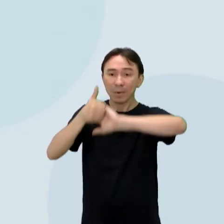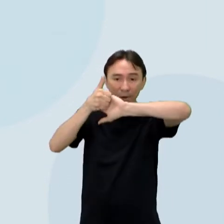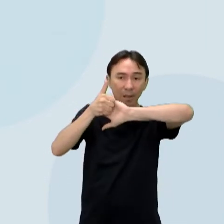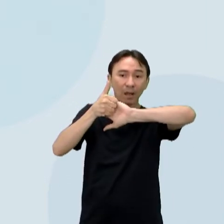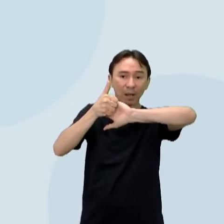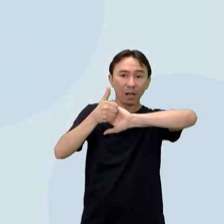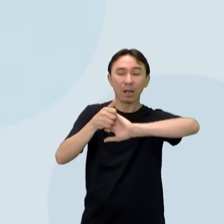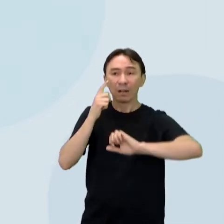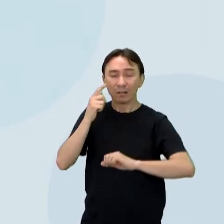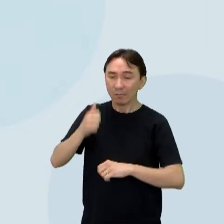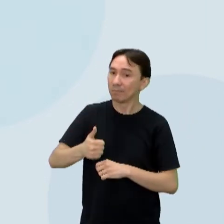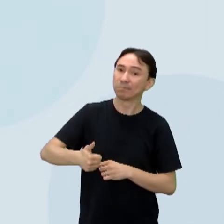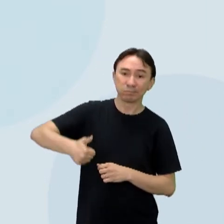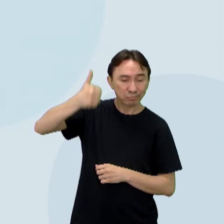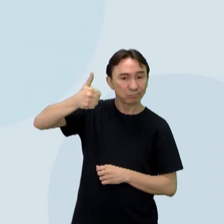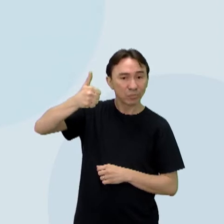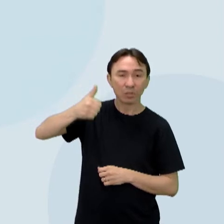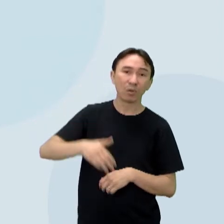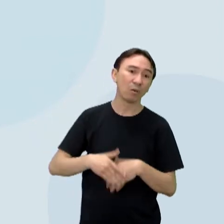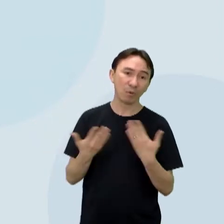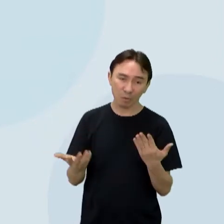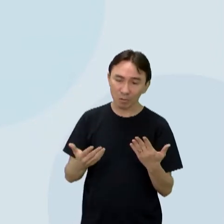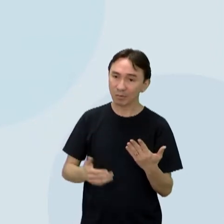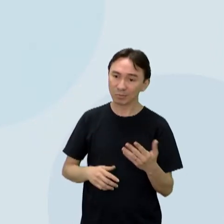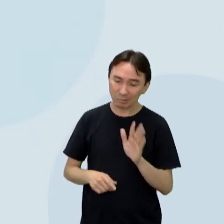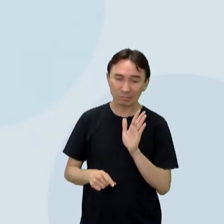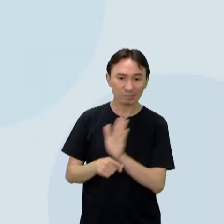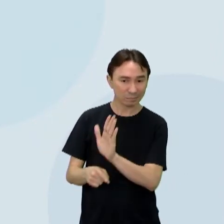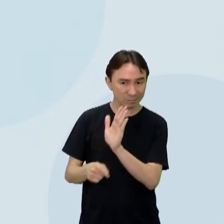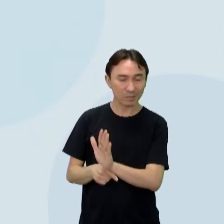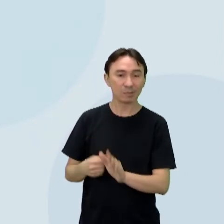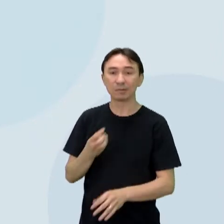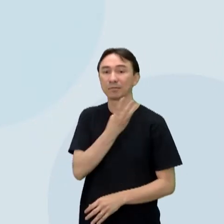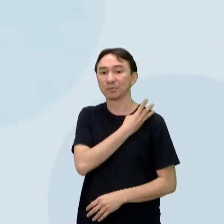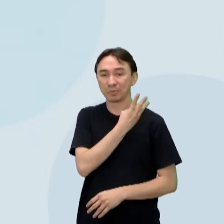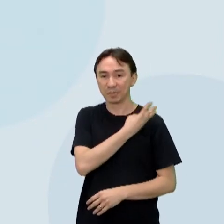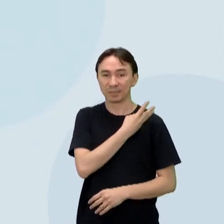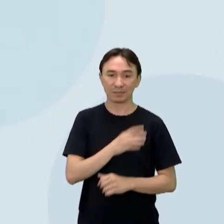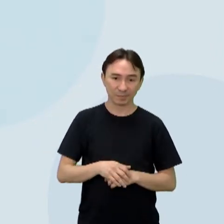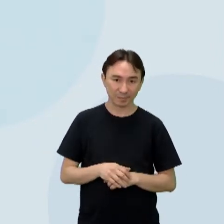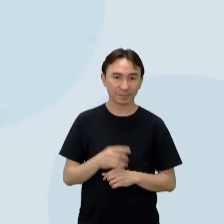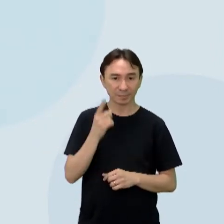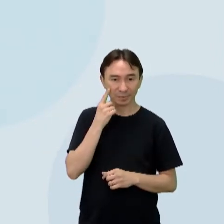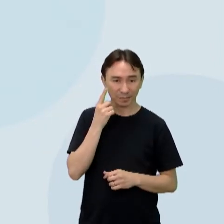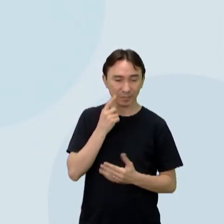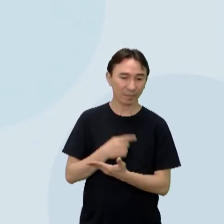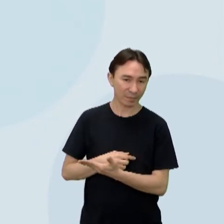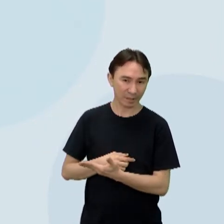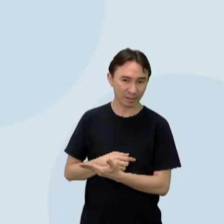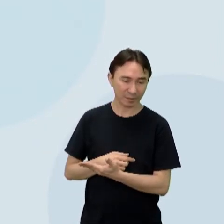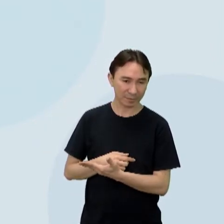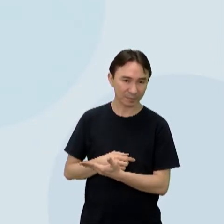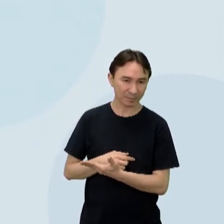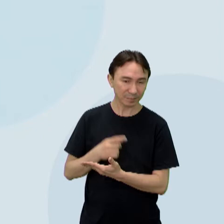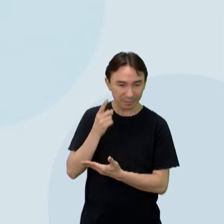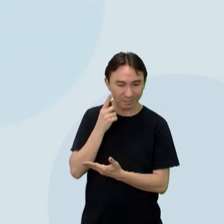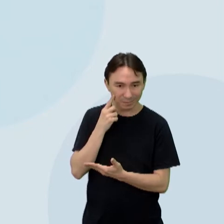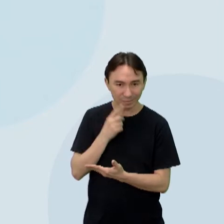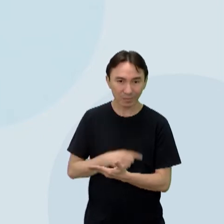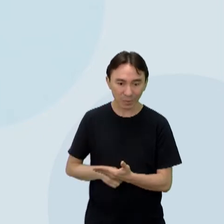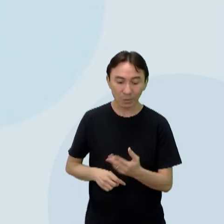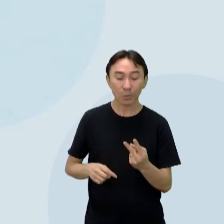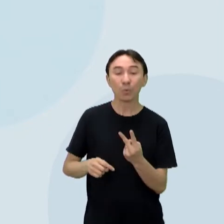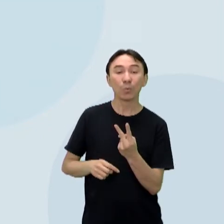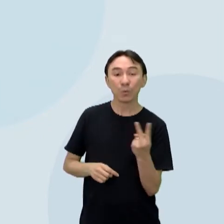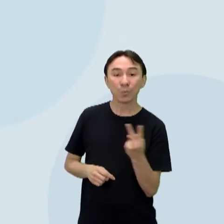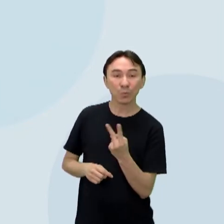ensino médio. Lembrando que esse ambos está aqui concordando com leitores, Isso. ok? Por isso que ficou